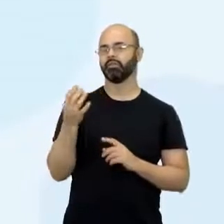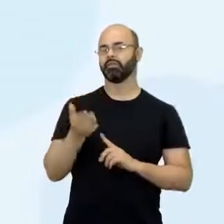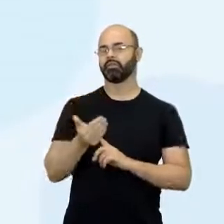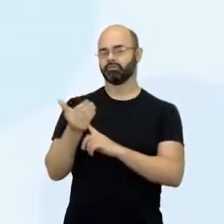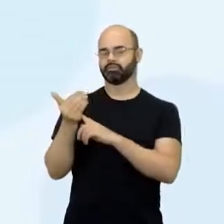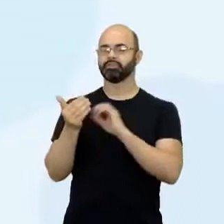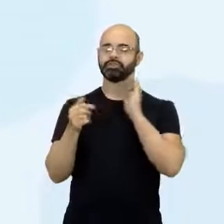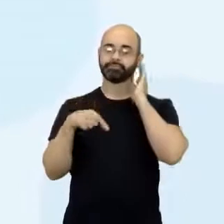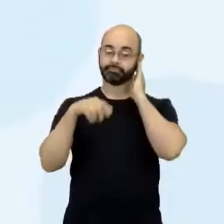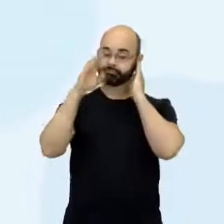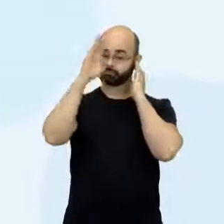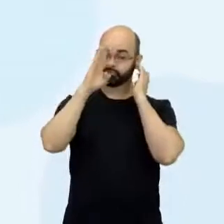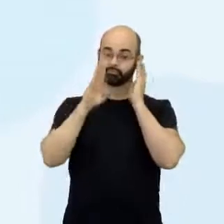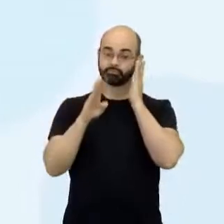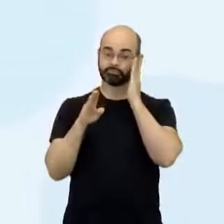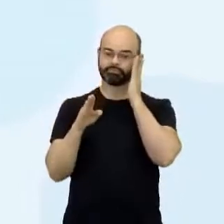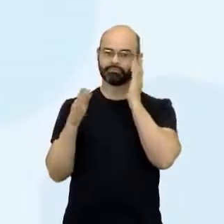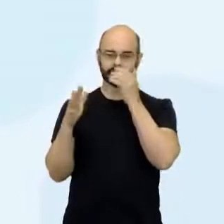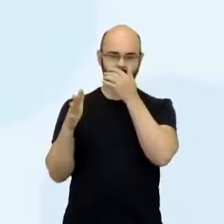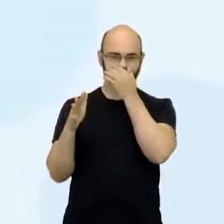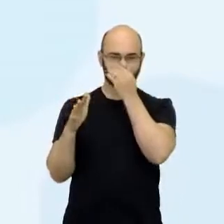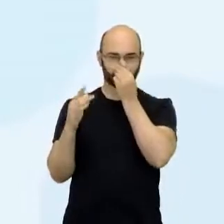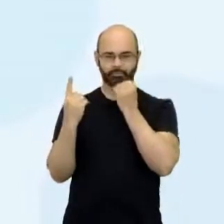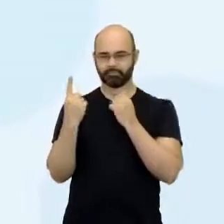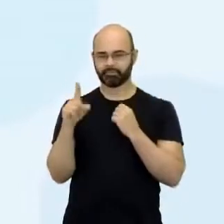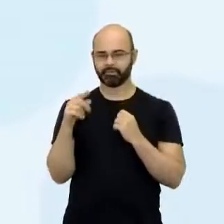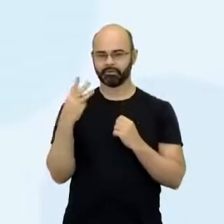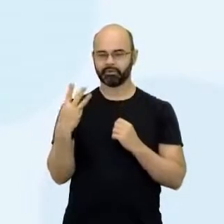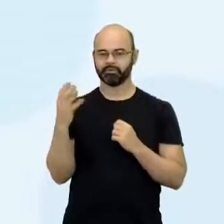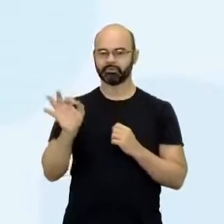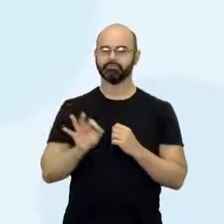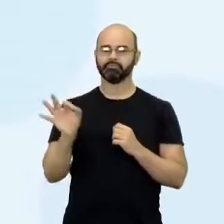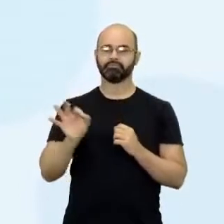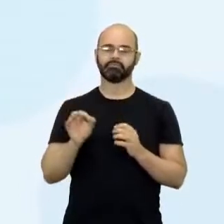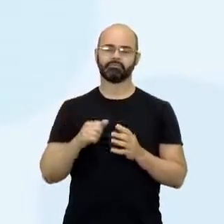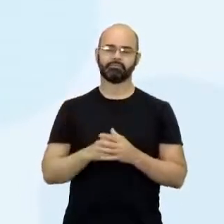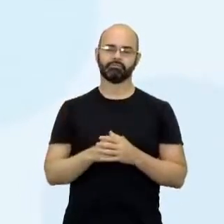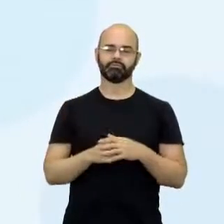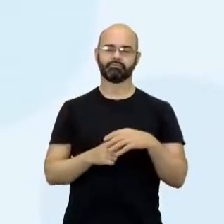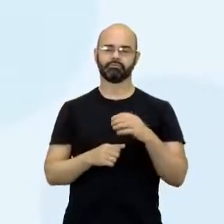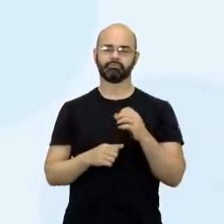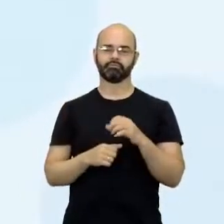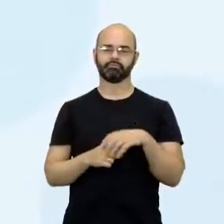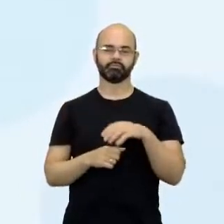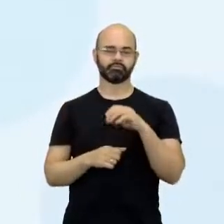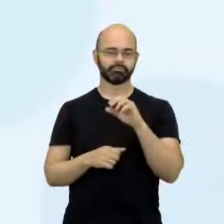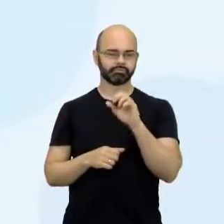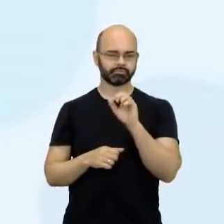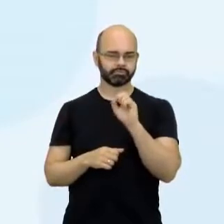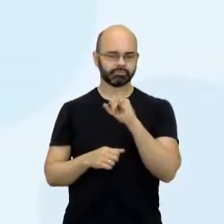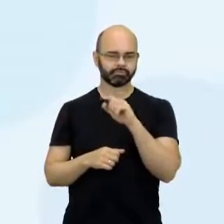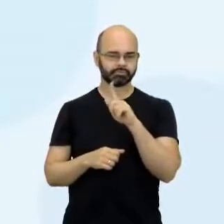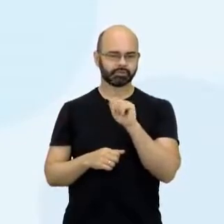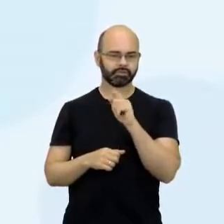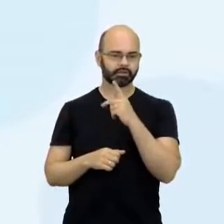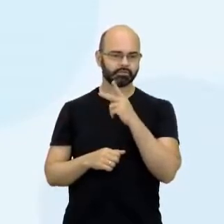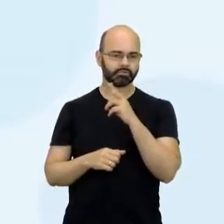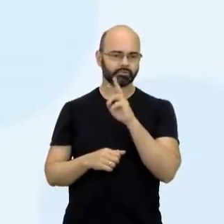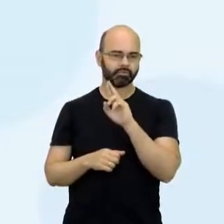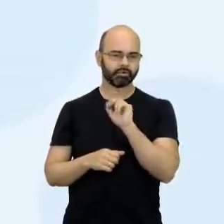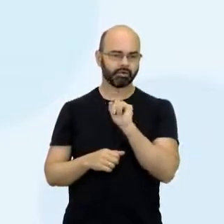Brasil, né, em torno aí de mais ou menos 1,3%, né? Singapura aí, ó, aparecendo em destaque com